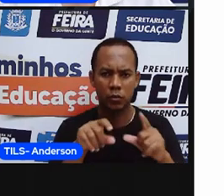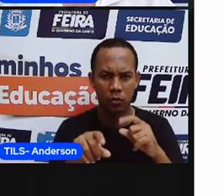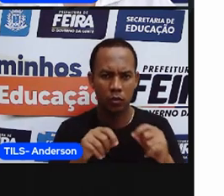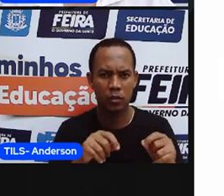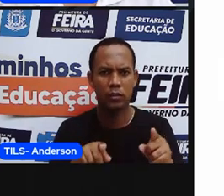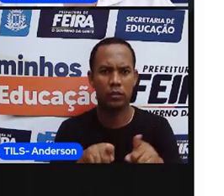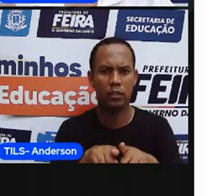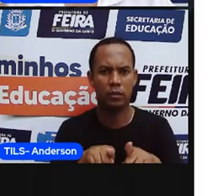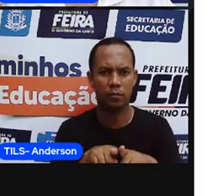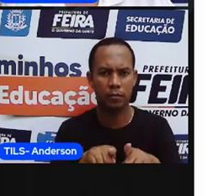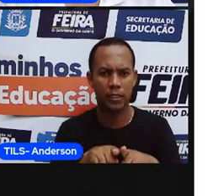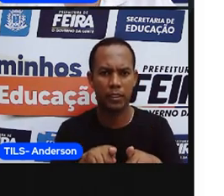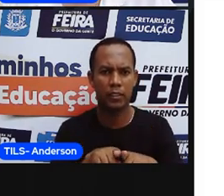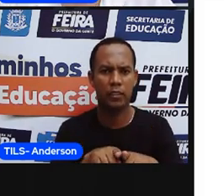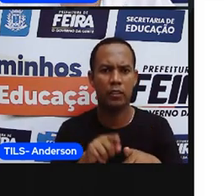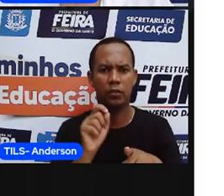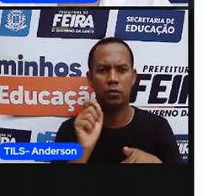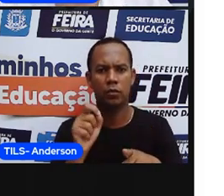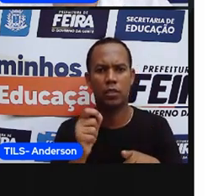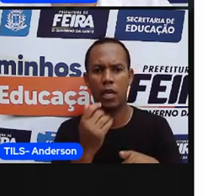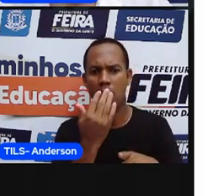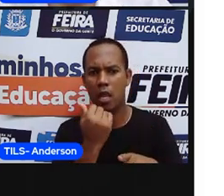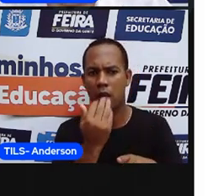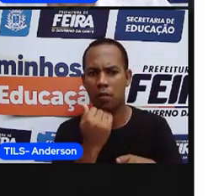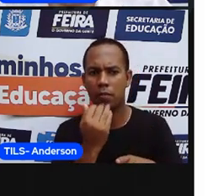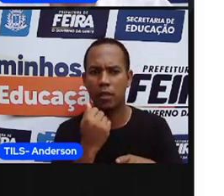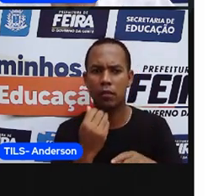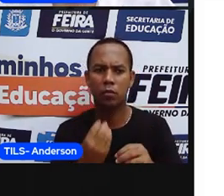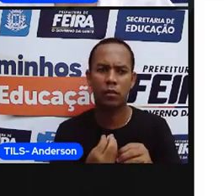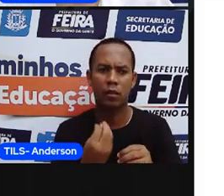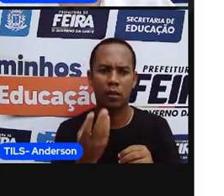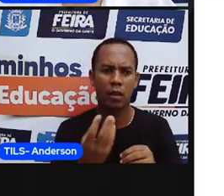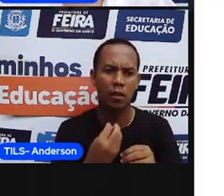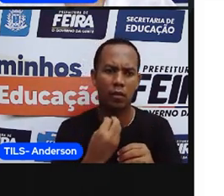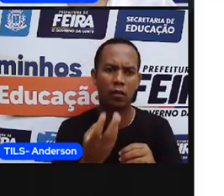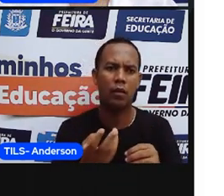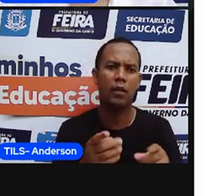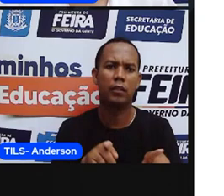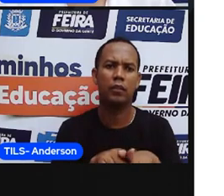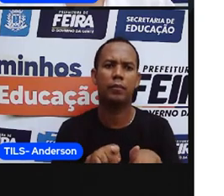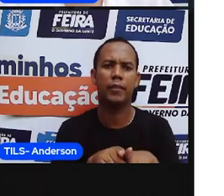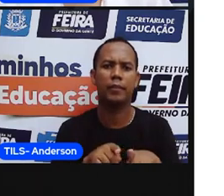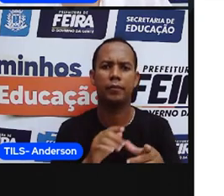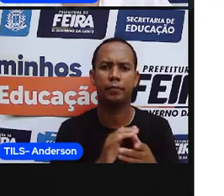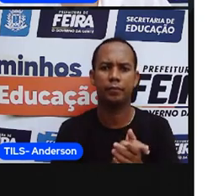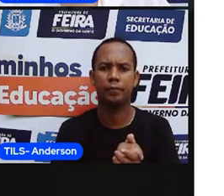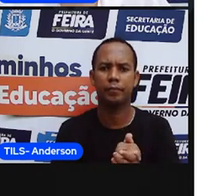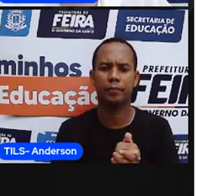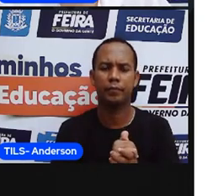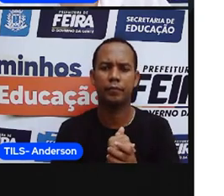cardápio, para servir esse alimento para os outros membros da aldeia.